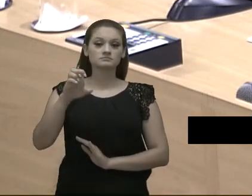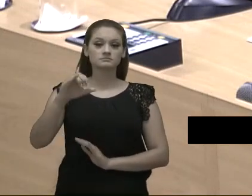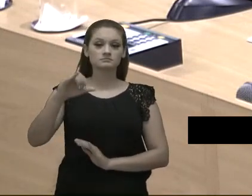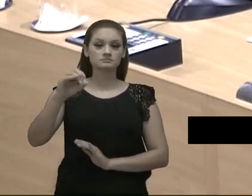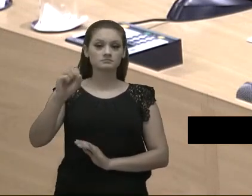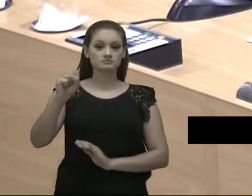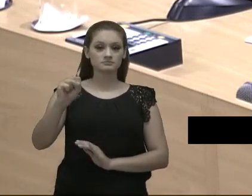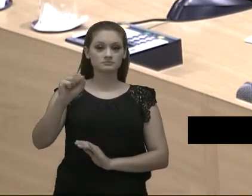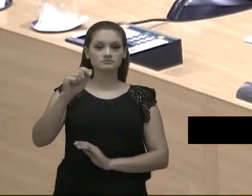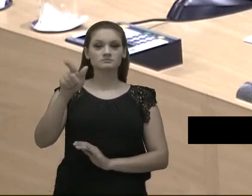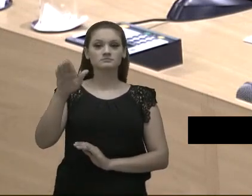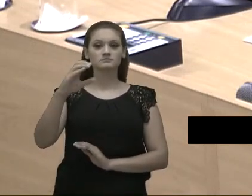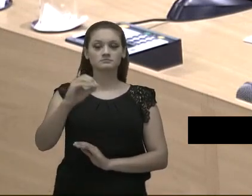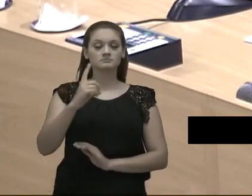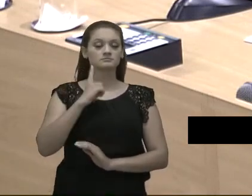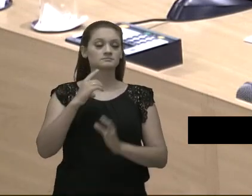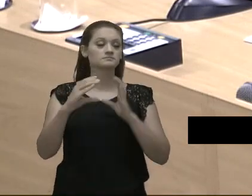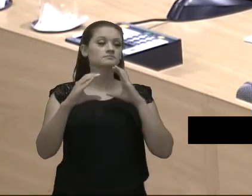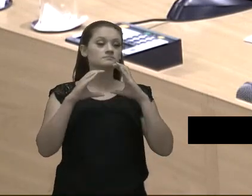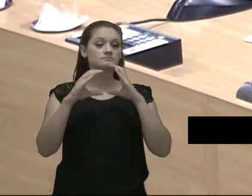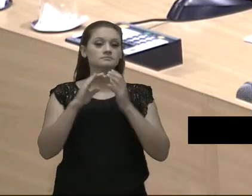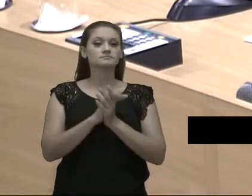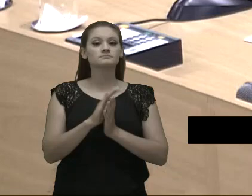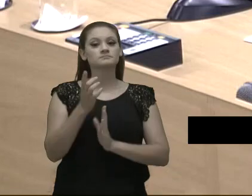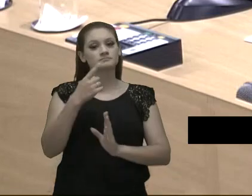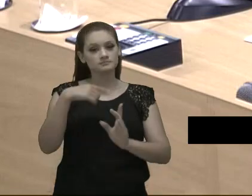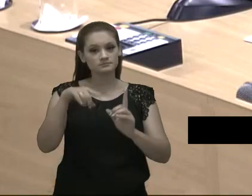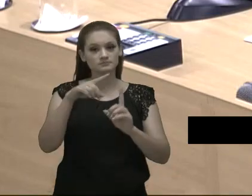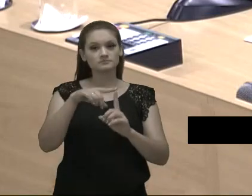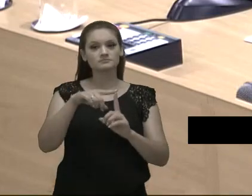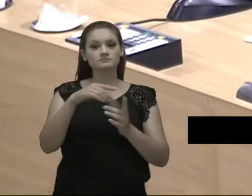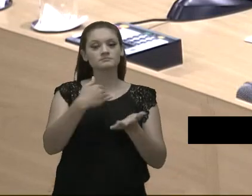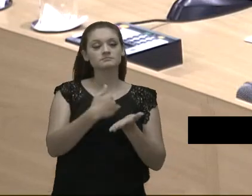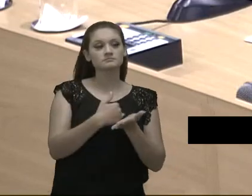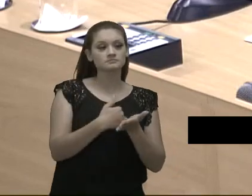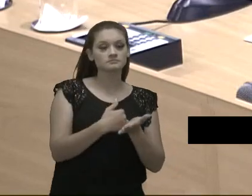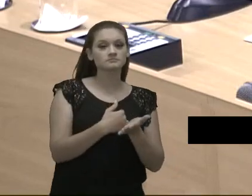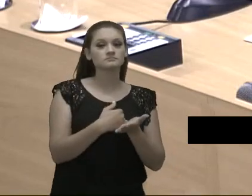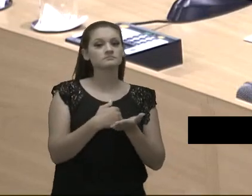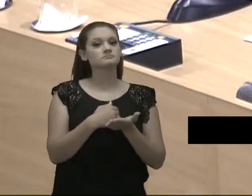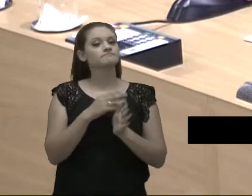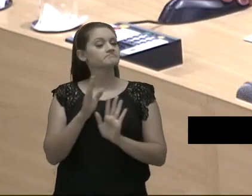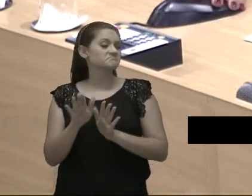essa comunicação. O motivo, falando contratualmente, acaba não importando muito, tá?